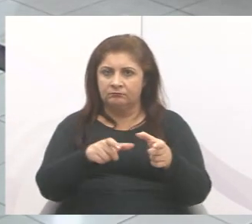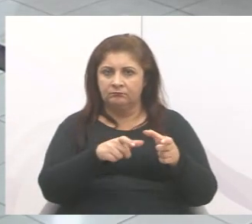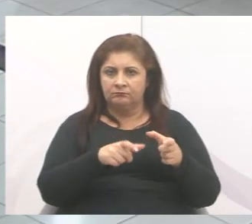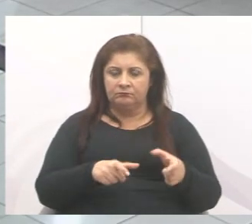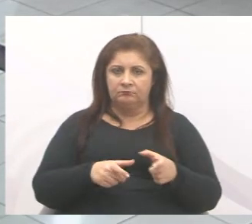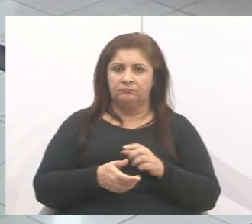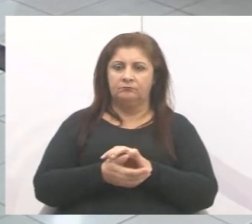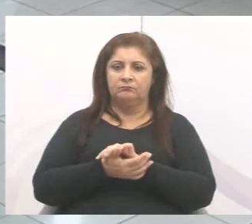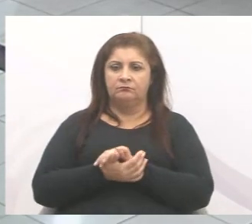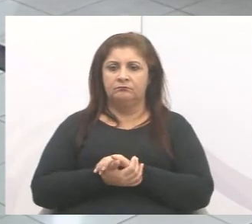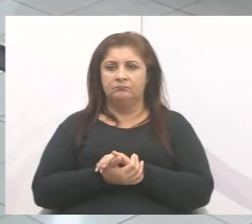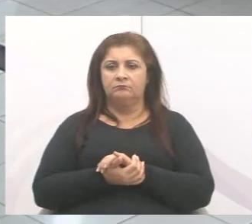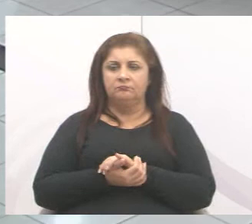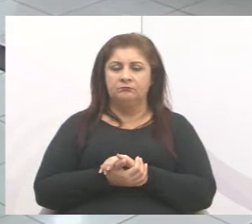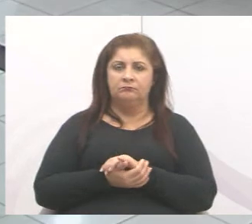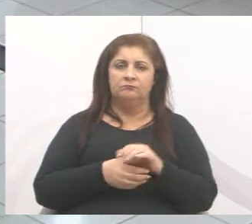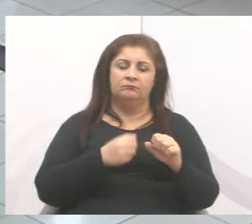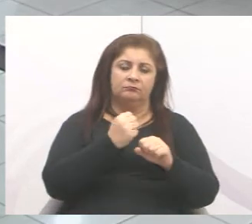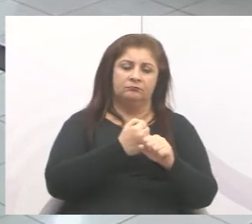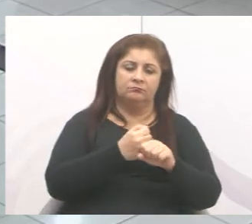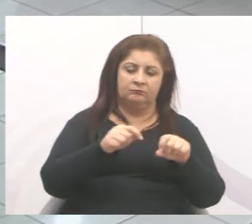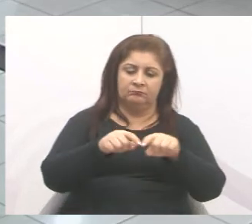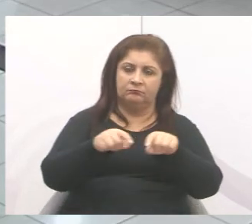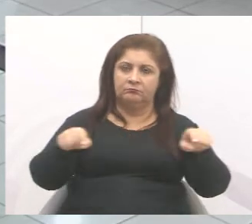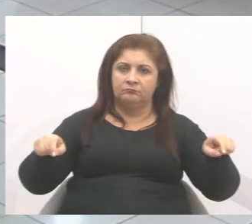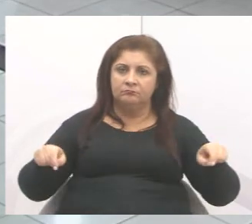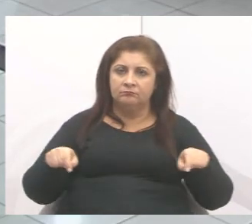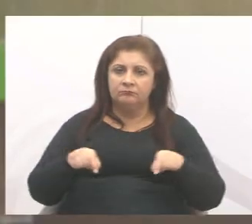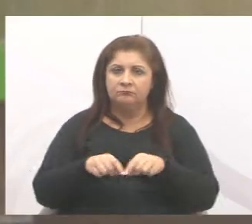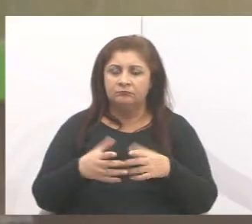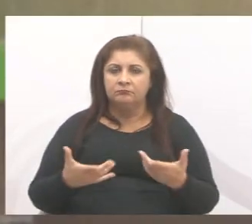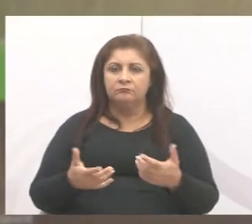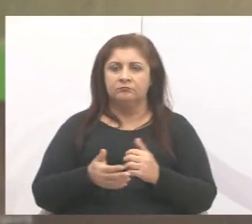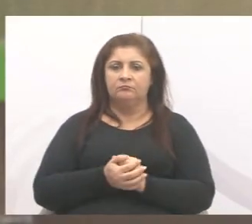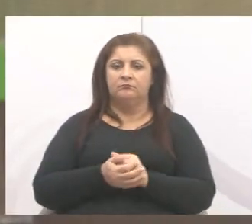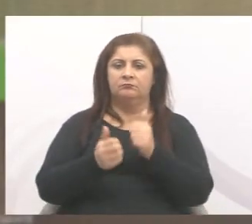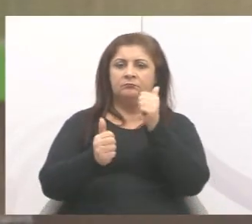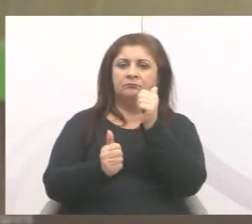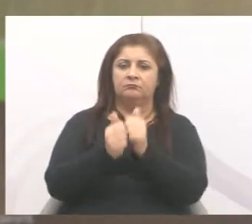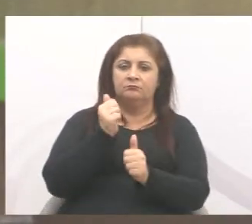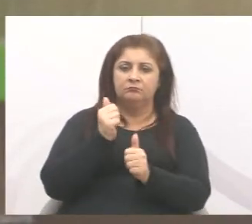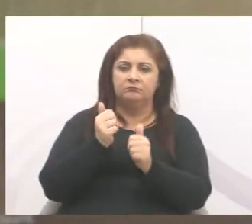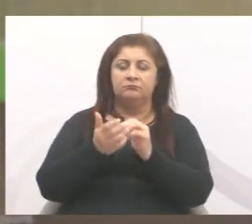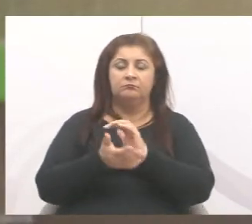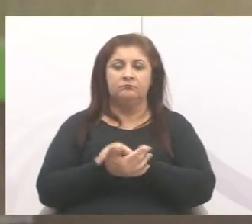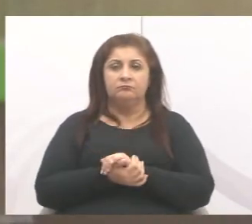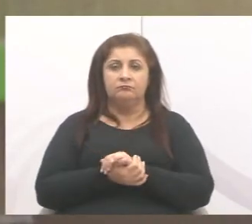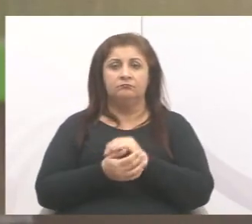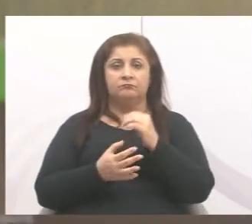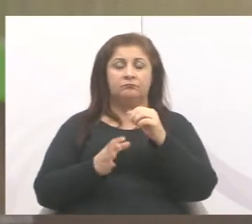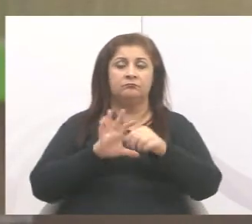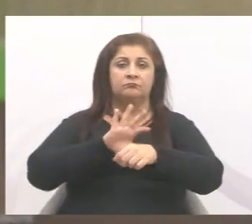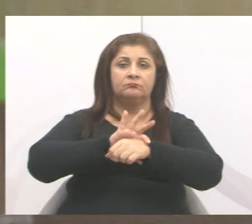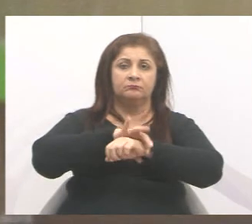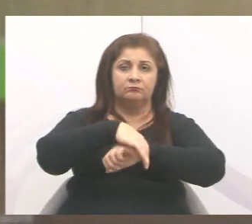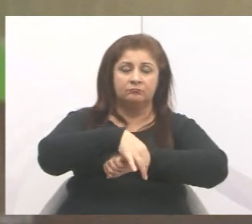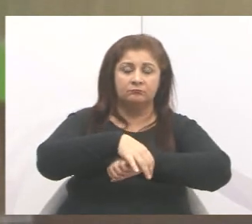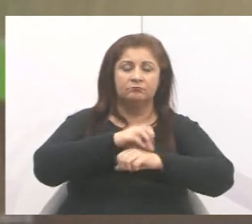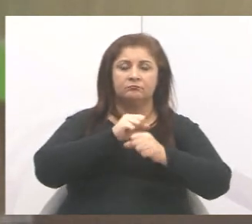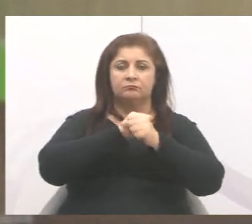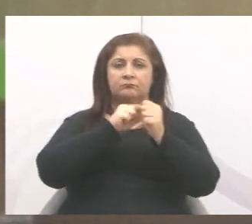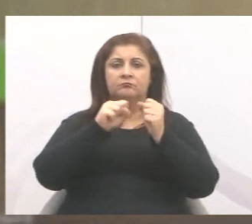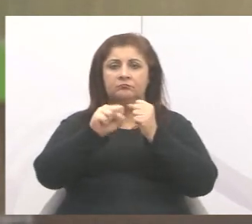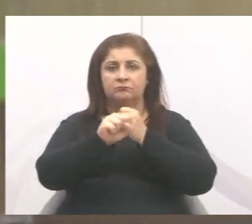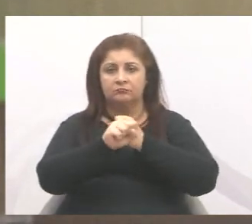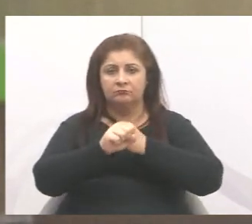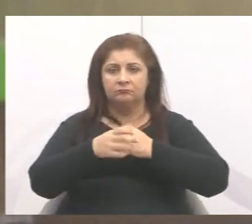lugares. Construção do campo, né, aqui fala do esporte, fala da segurança, fala da assistência social,